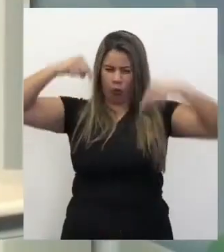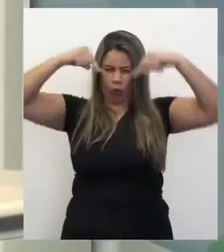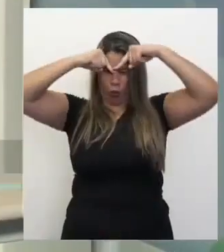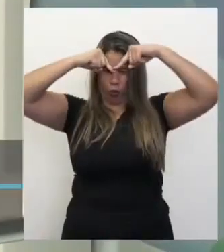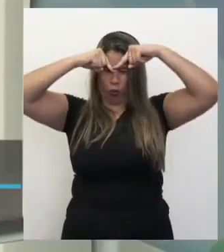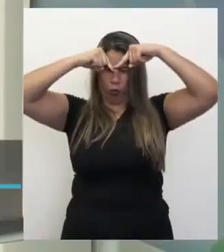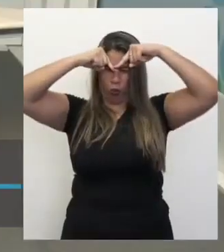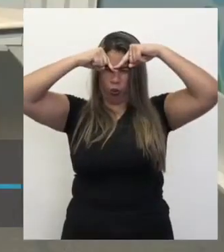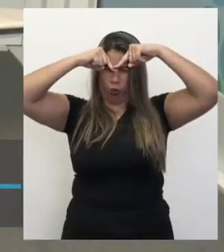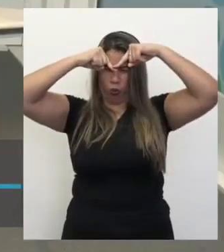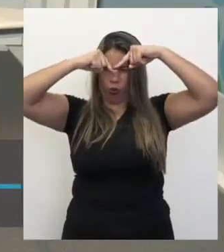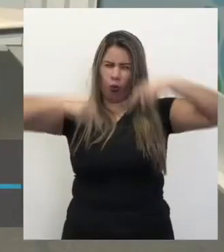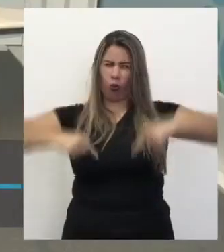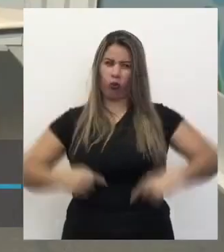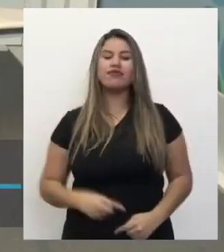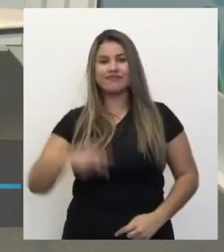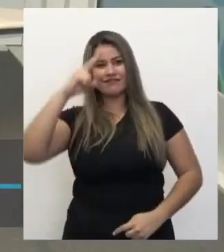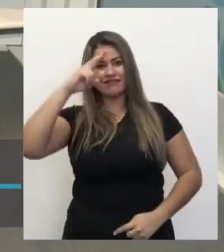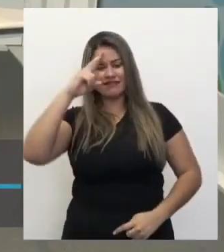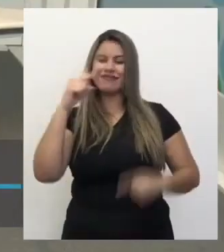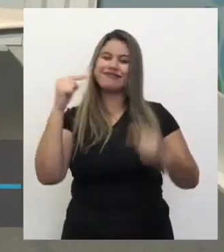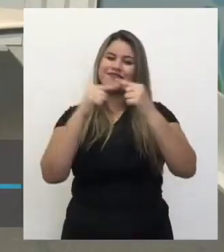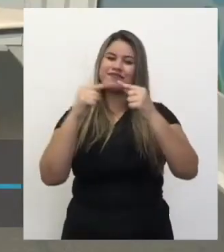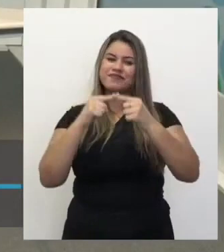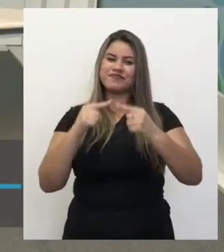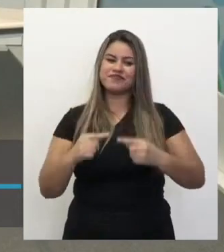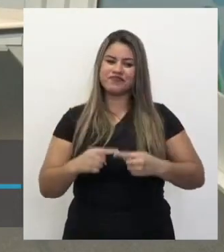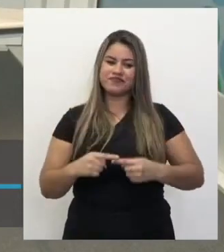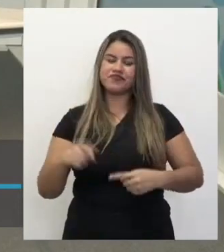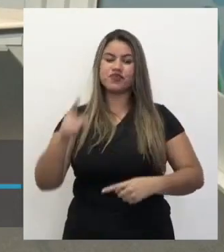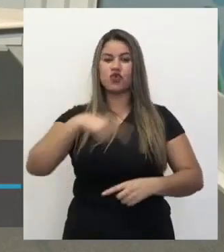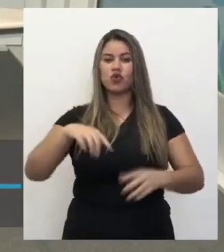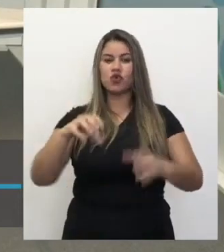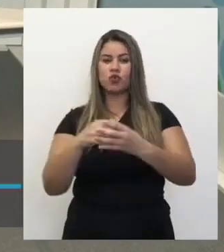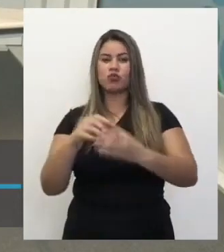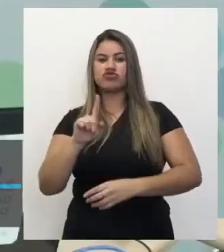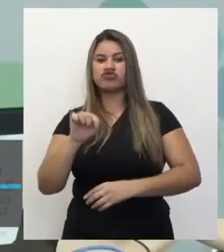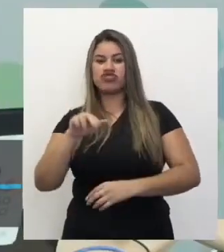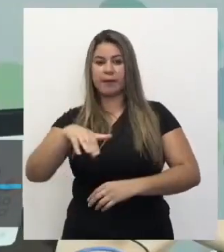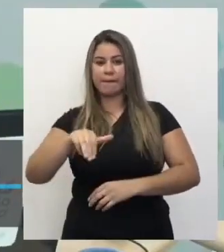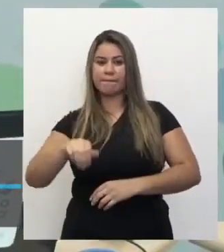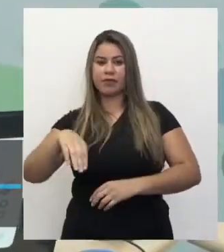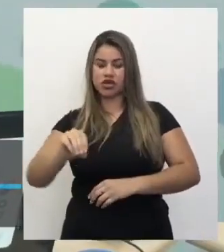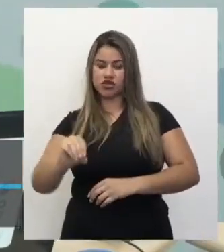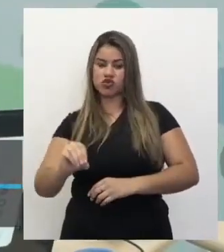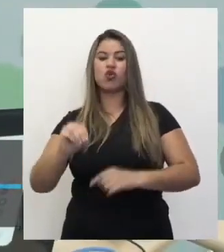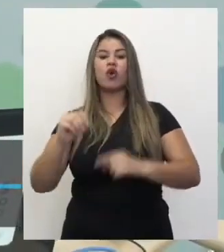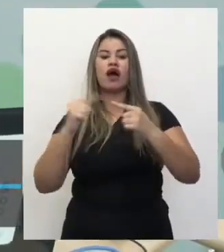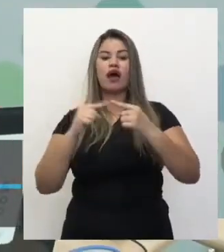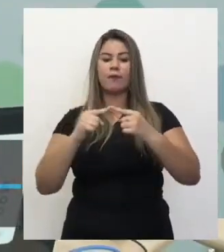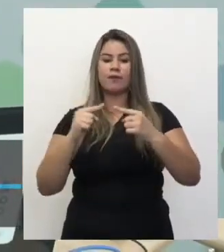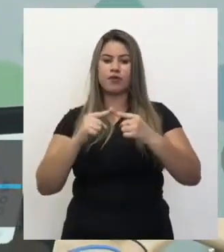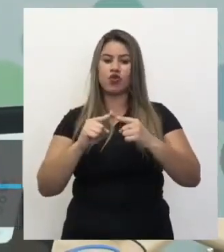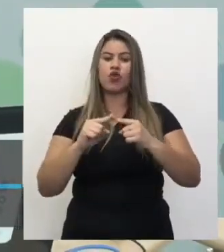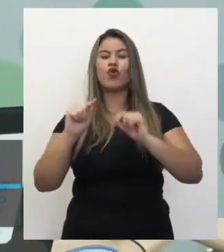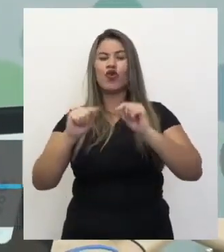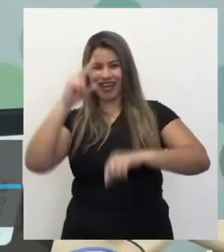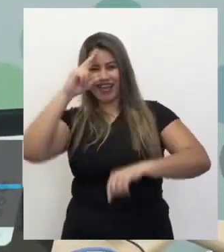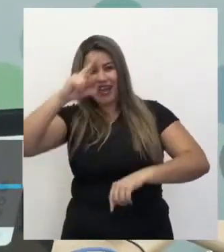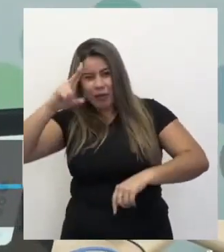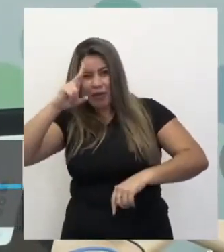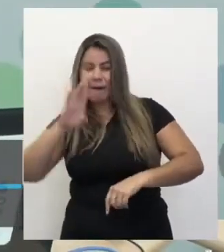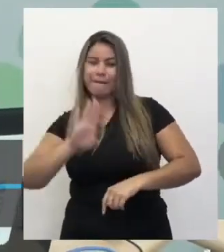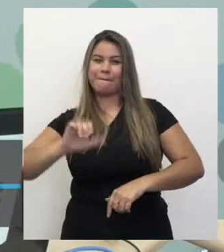mal. Muito mal. E a professora explicou no começo da aula sobre os povos germânicos, que eram chamados aí pejorativamente de bárbaros.